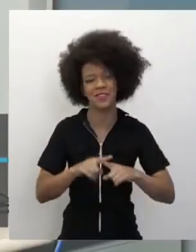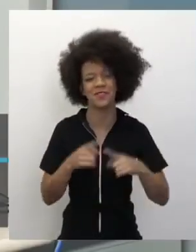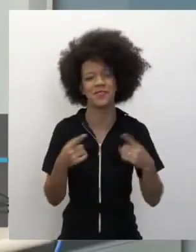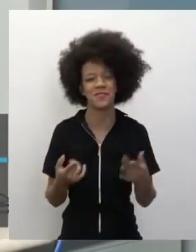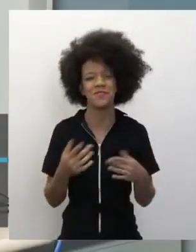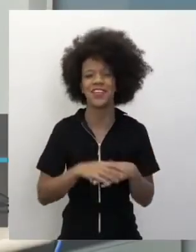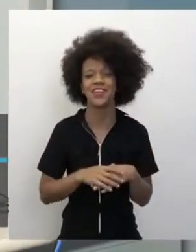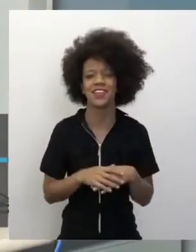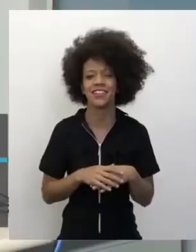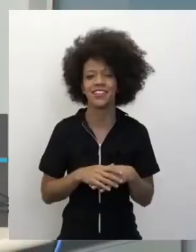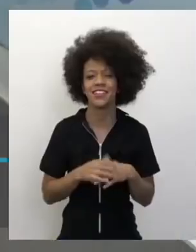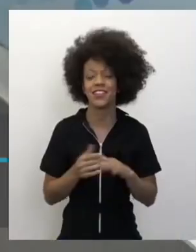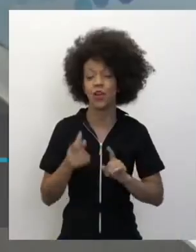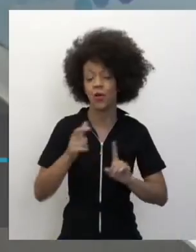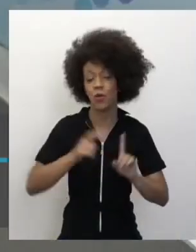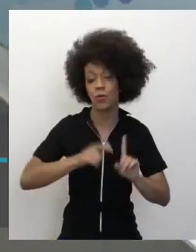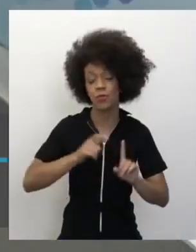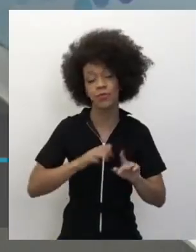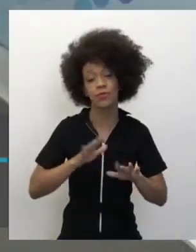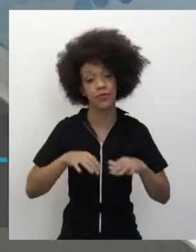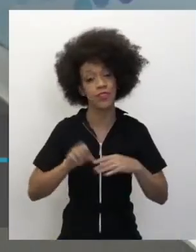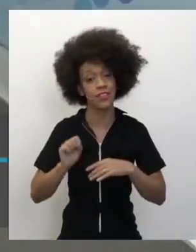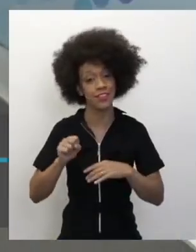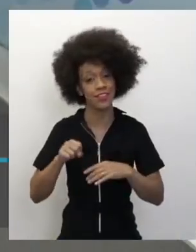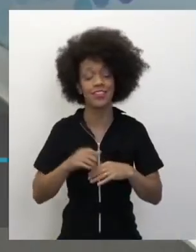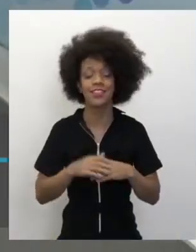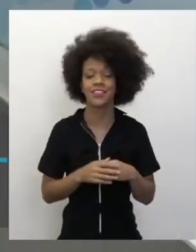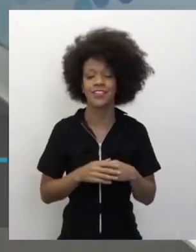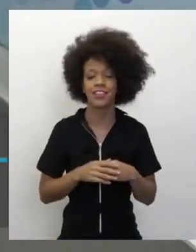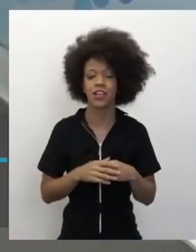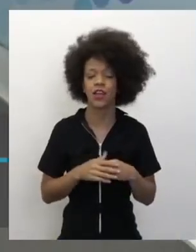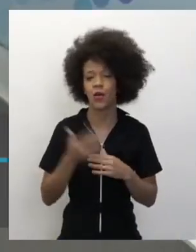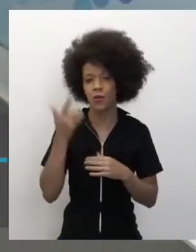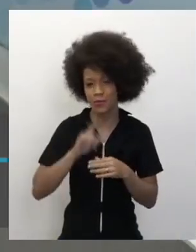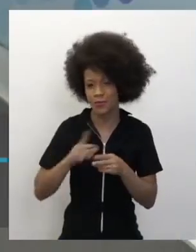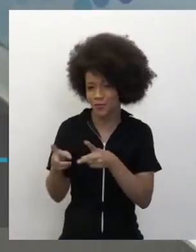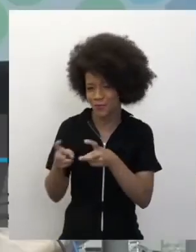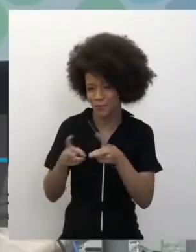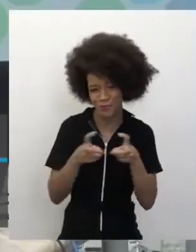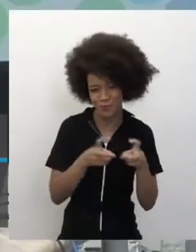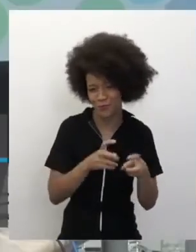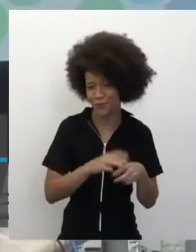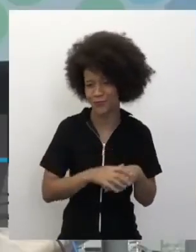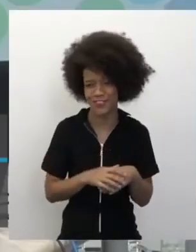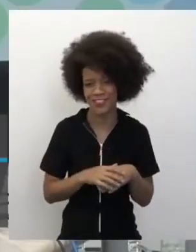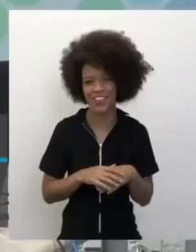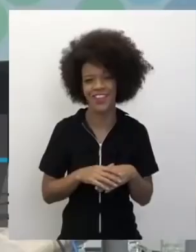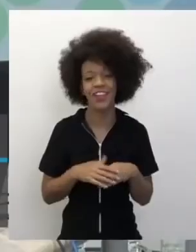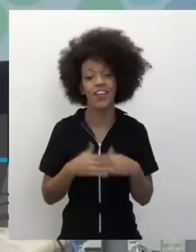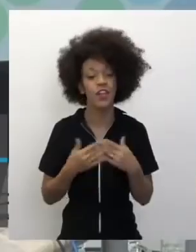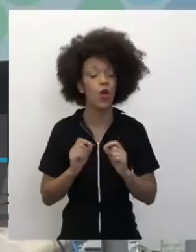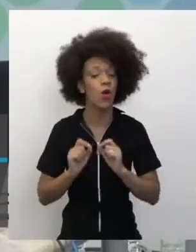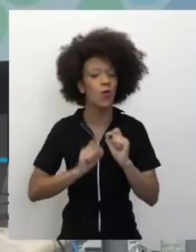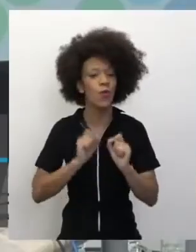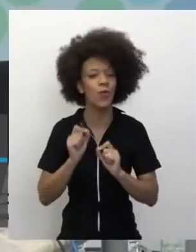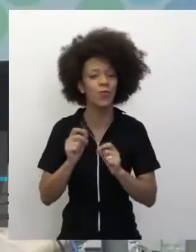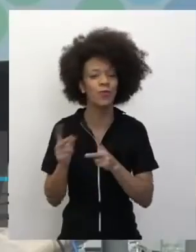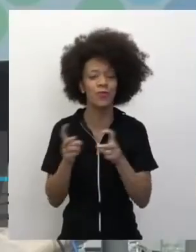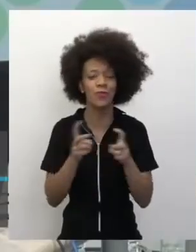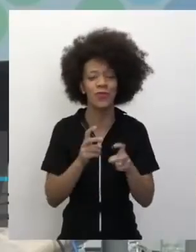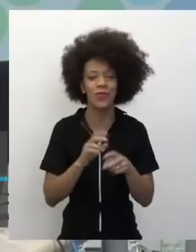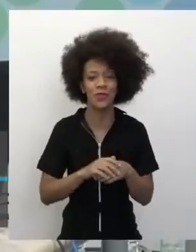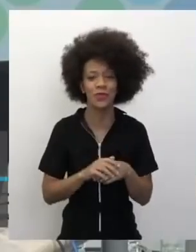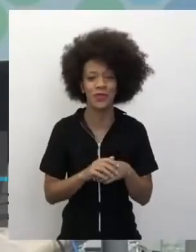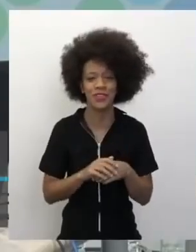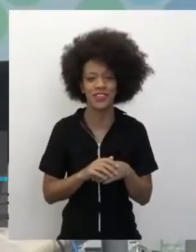né, Deia? Sim, conseguiram perceber, por exemplo, o que a gente tem de elementos da narrativa? A gente tem tempo, a gente